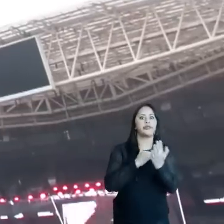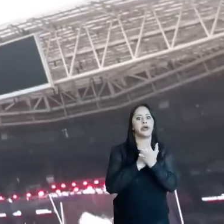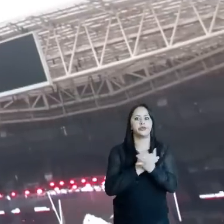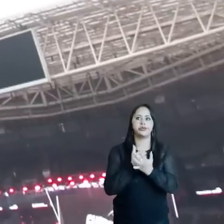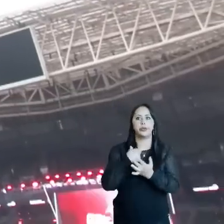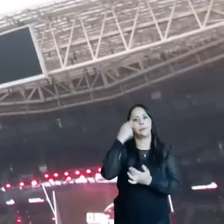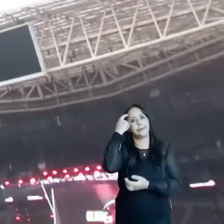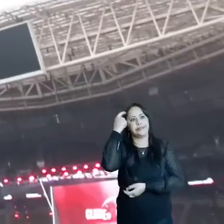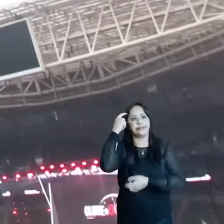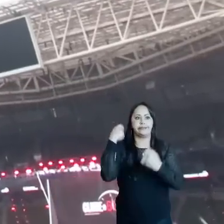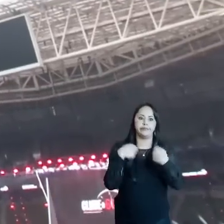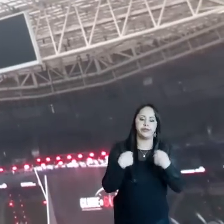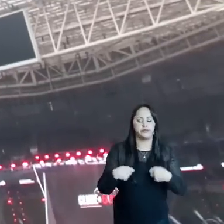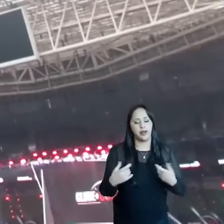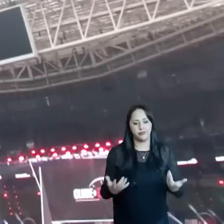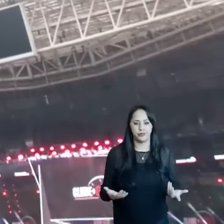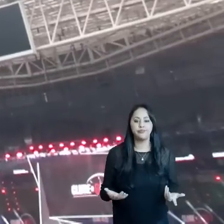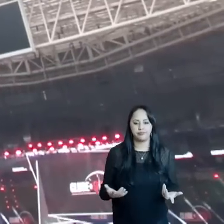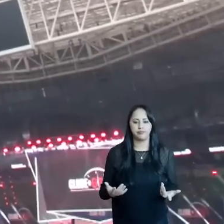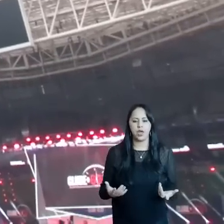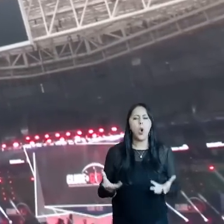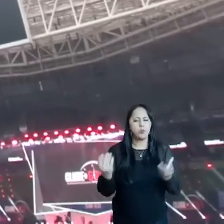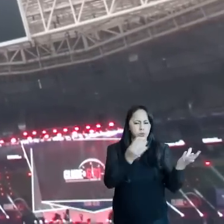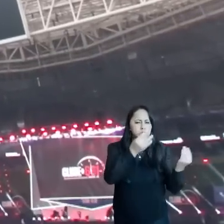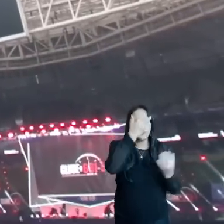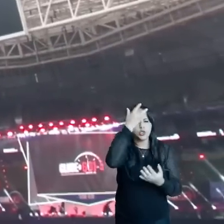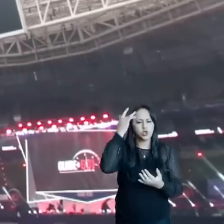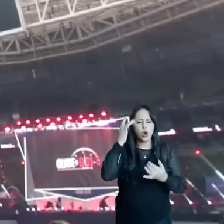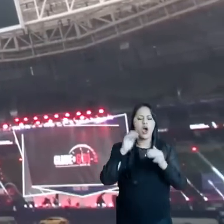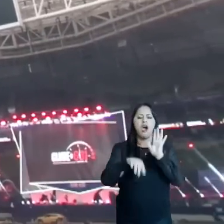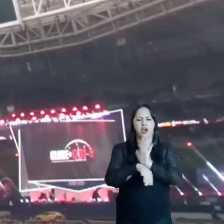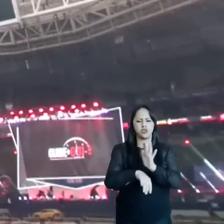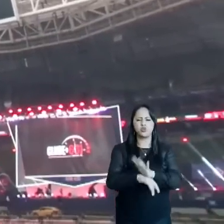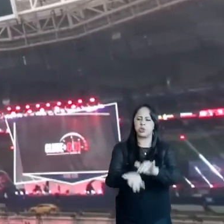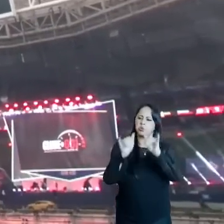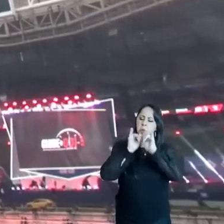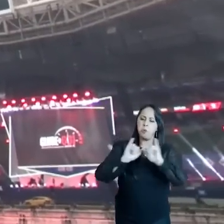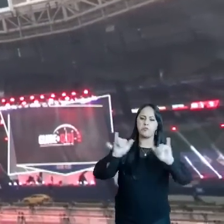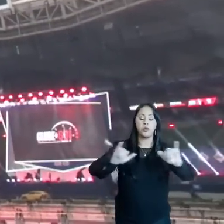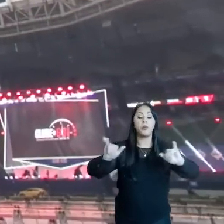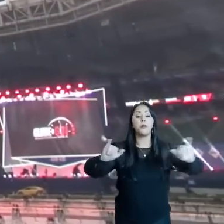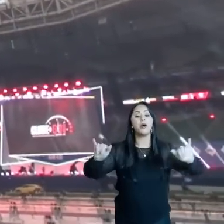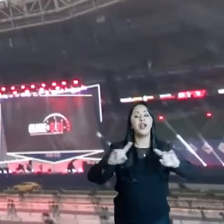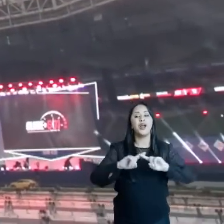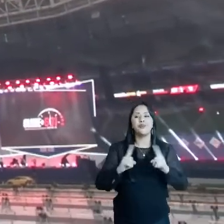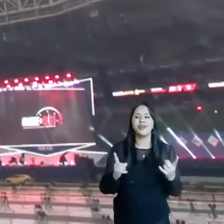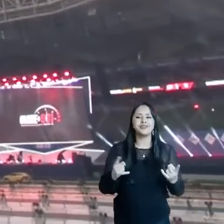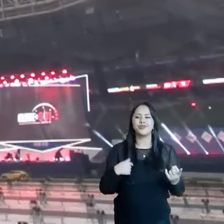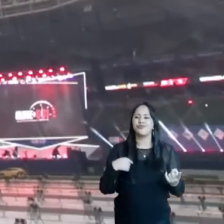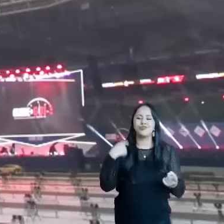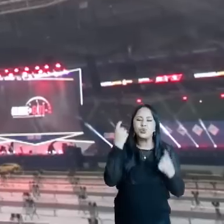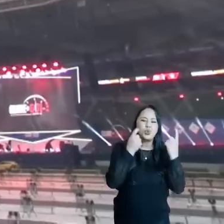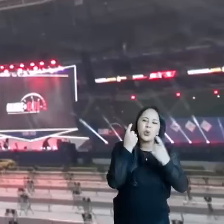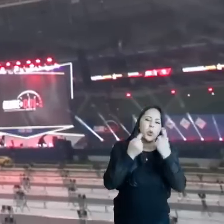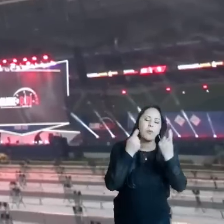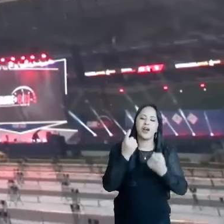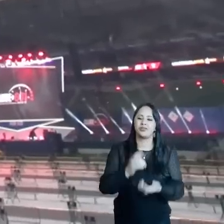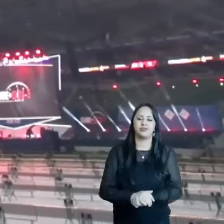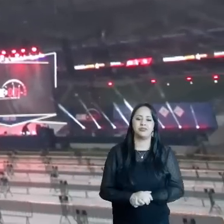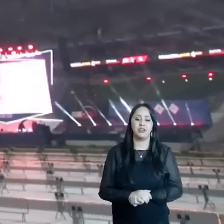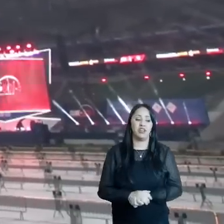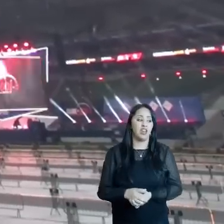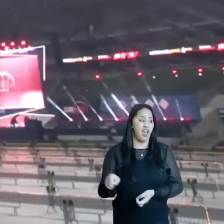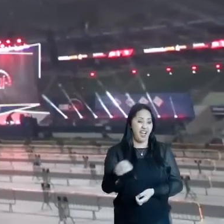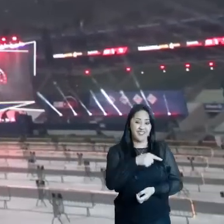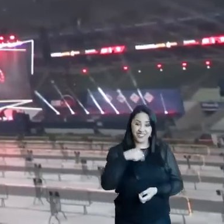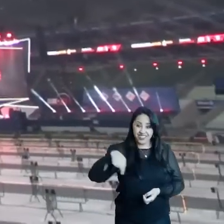fosse precisar. Eu não precisei, muitas pessoas têm ajudado a divulgar, muitas pessoas isso. Mas assim, eu não estou nem preocupado. A conta aqui, eu